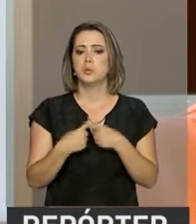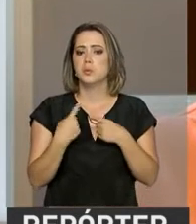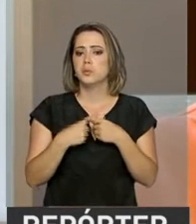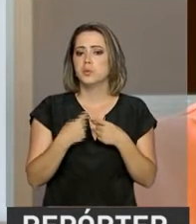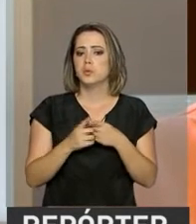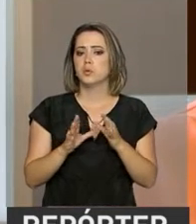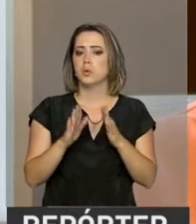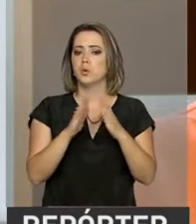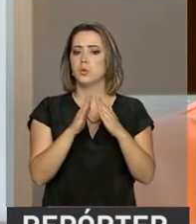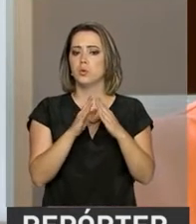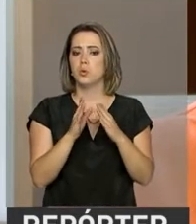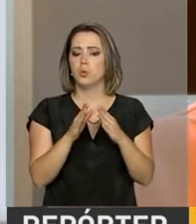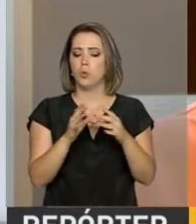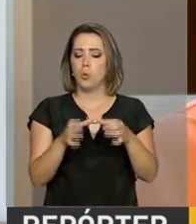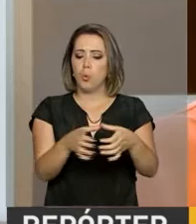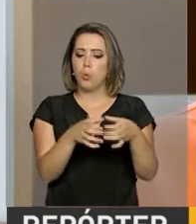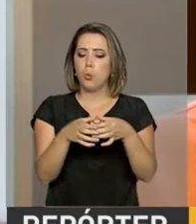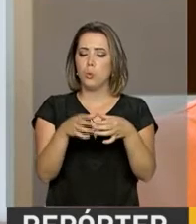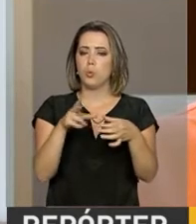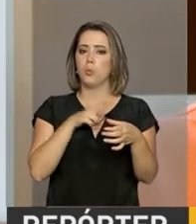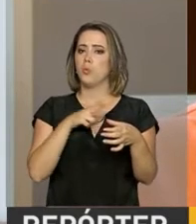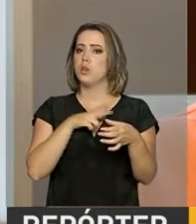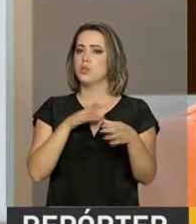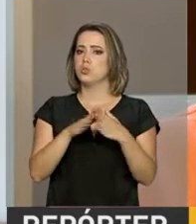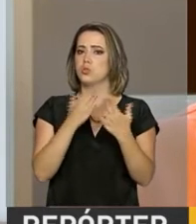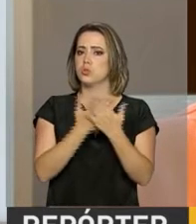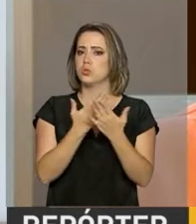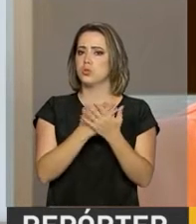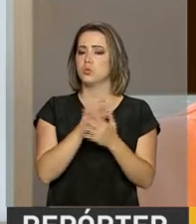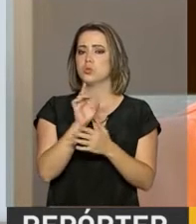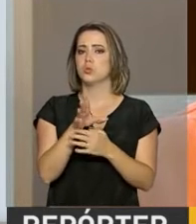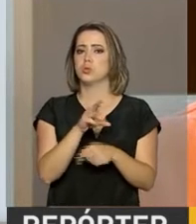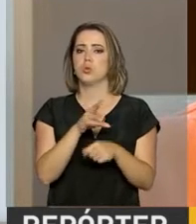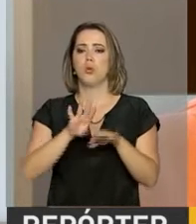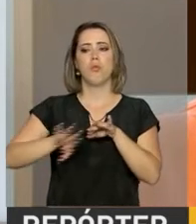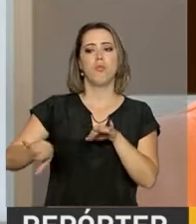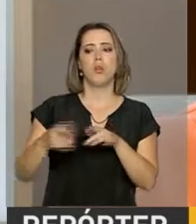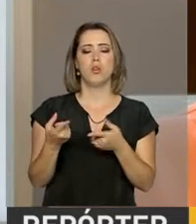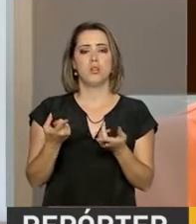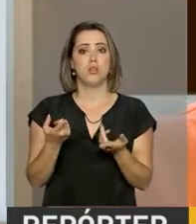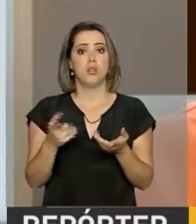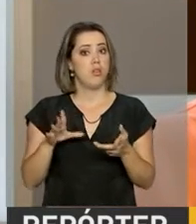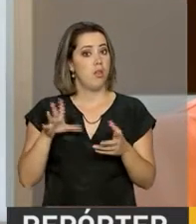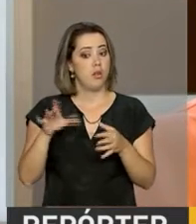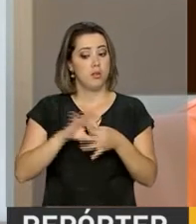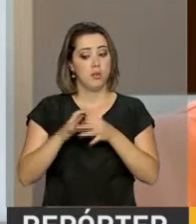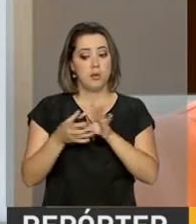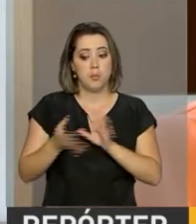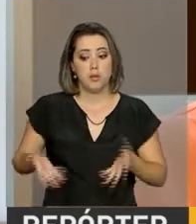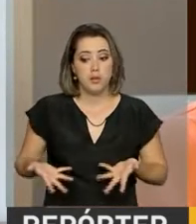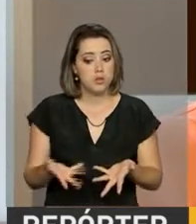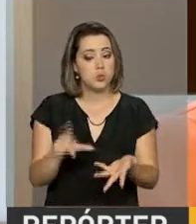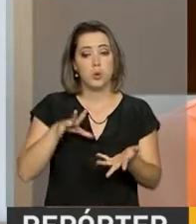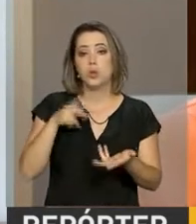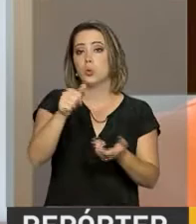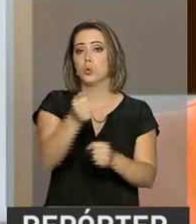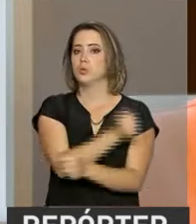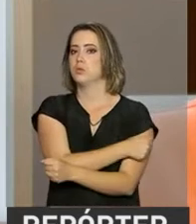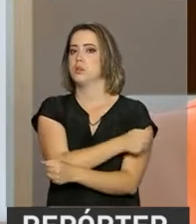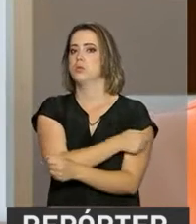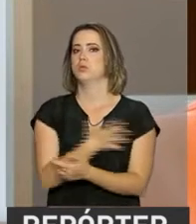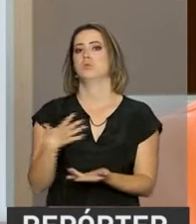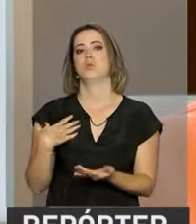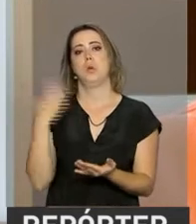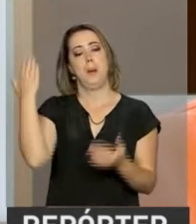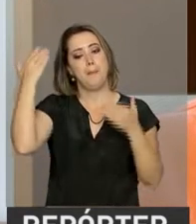alunos de escolas privadas fora da Olimpíada. A Olimpíada tenta estimular o ensino da matemática em todo o país. A prova continua igual, o nível